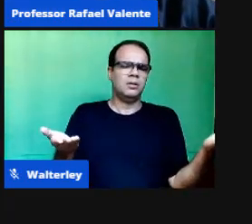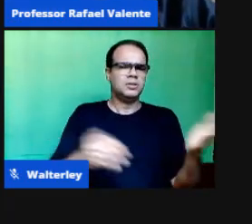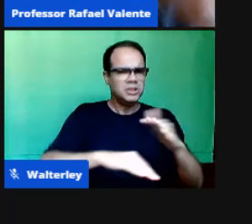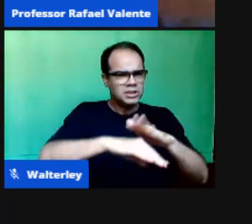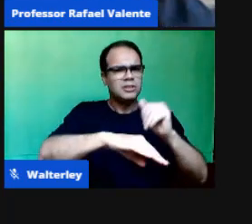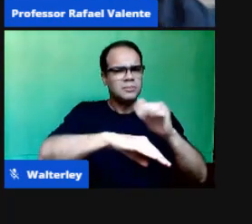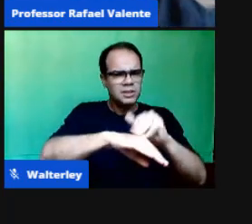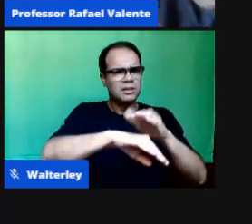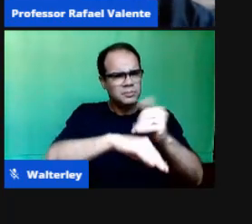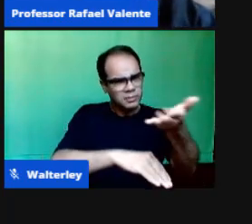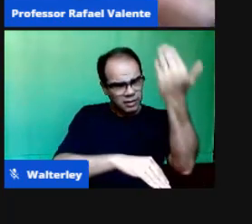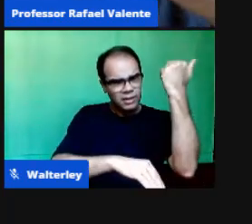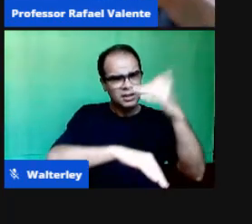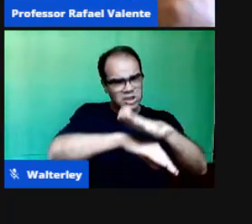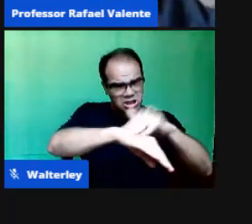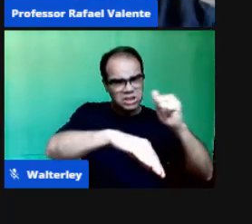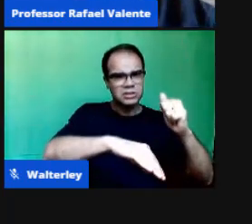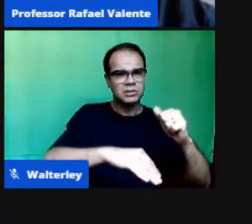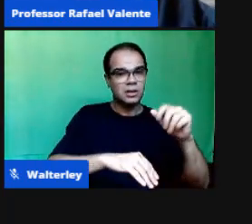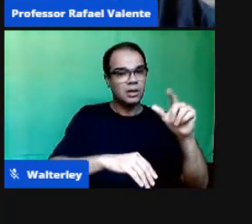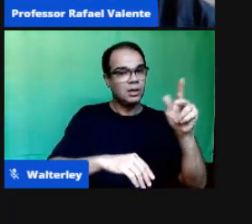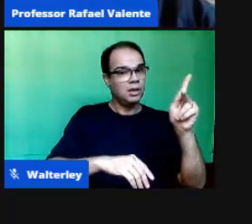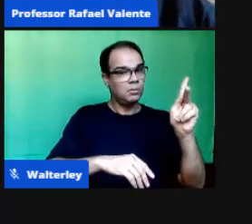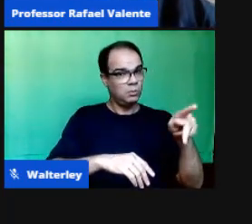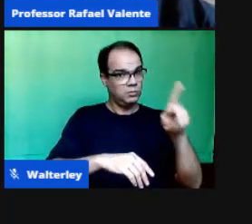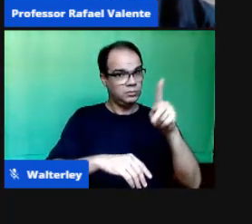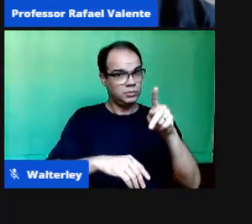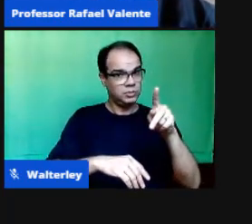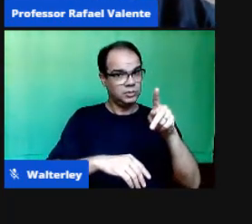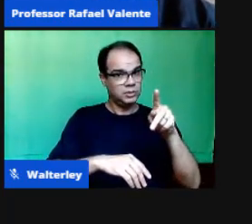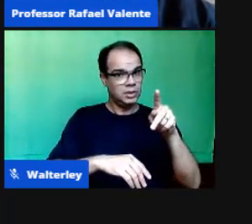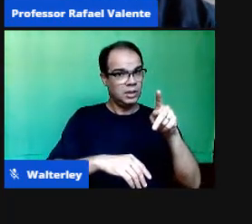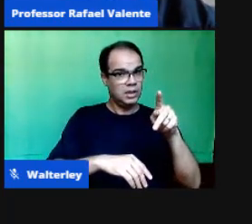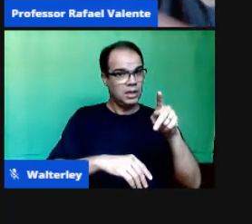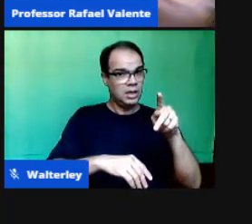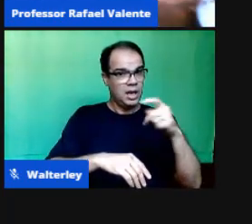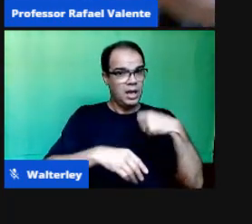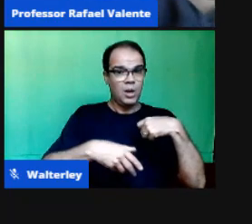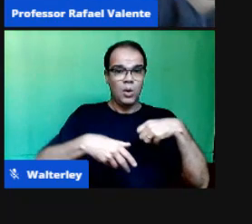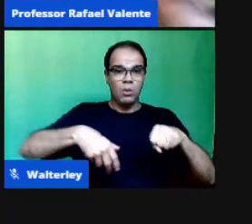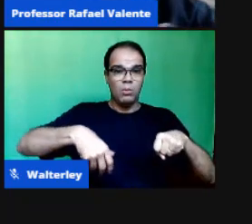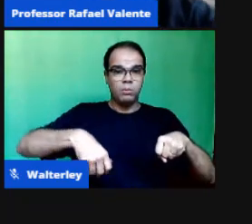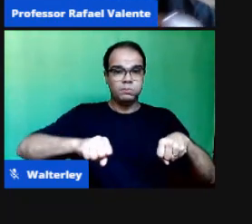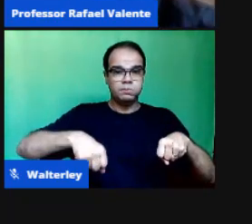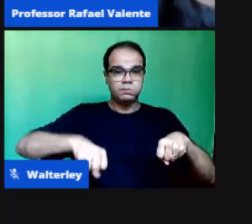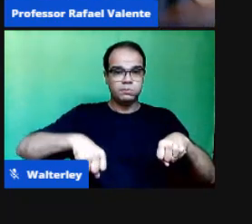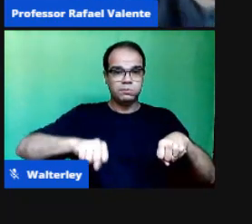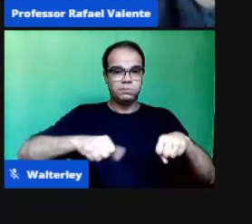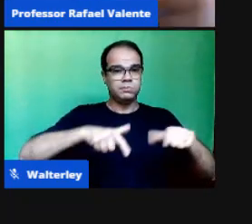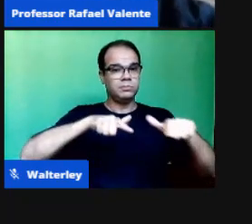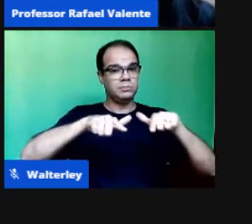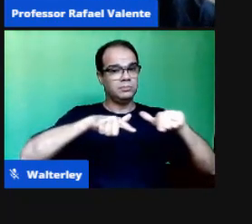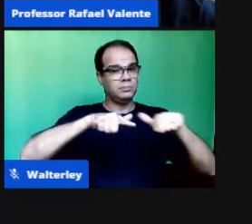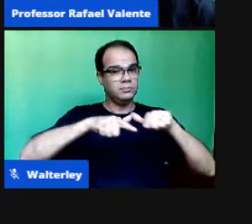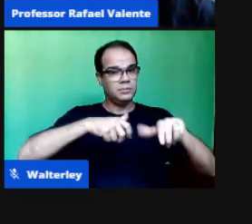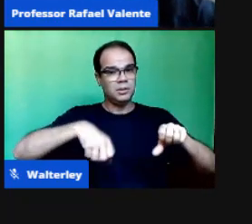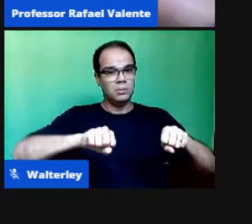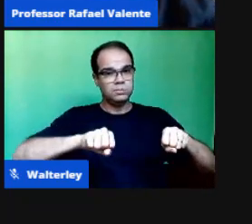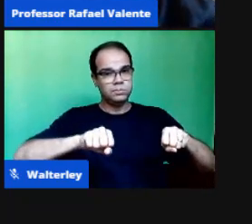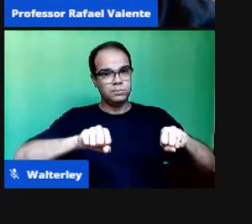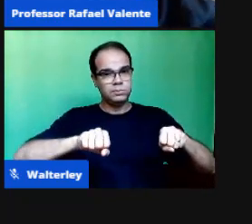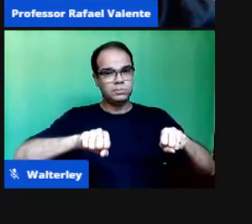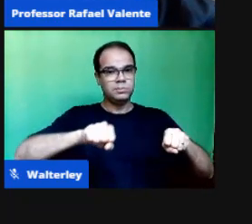não respondeu o questionamento? Ele falou, professora, eu estou na moto, eu estou fazendo entregas, eu trabalho com delivery,